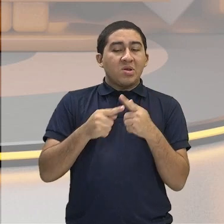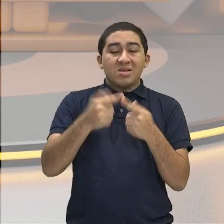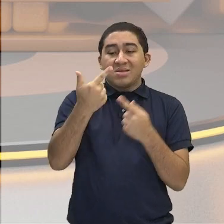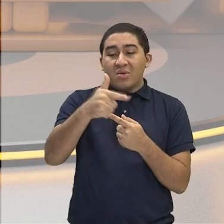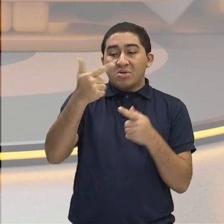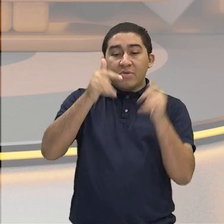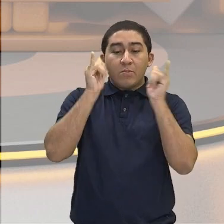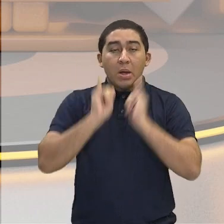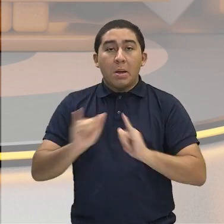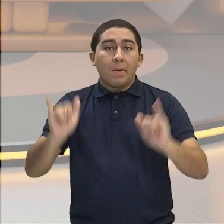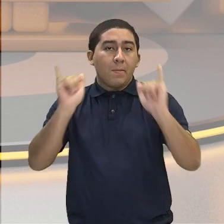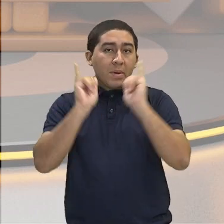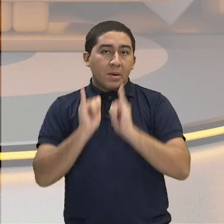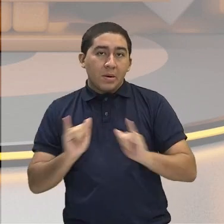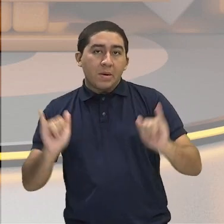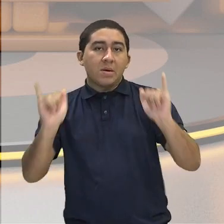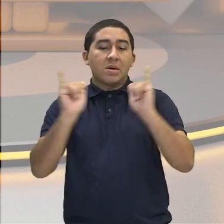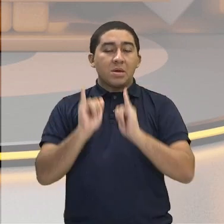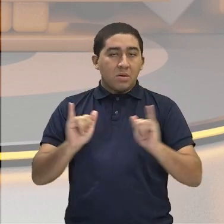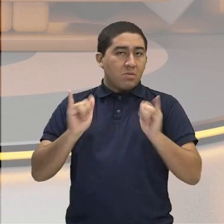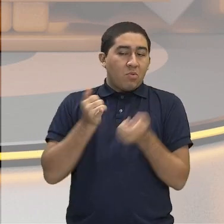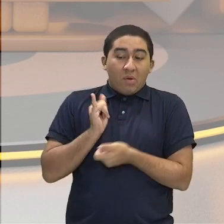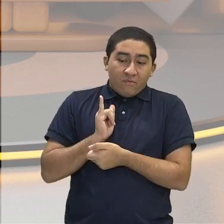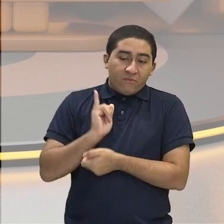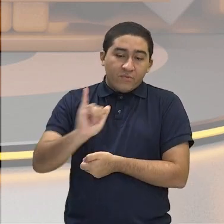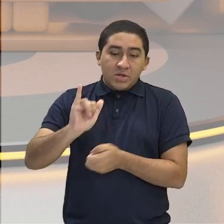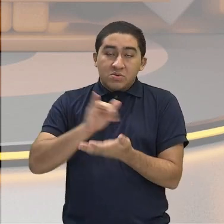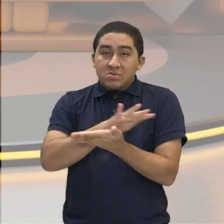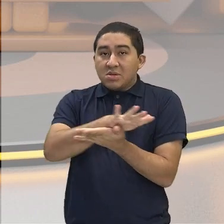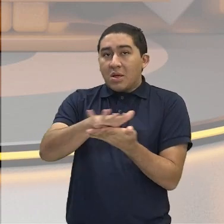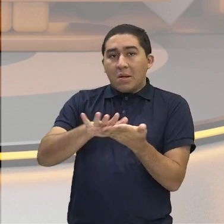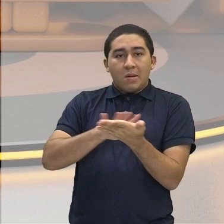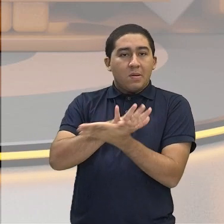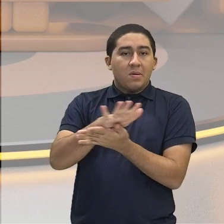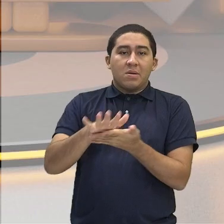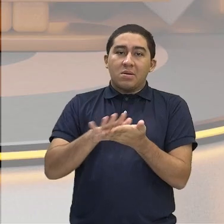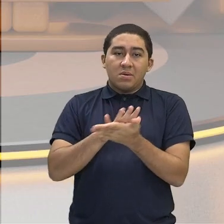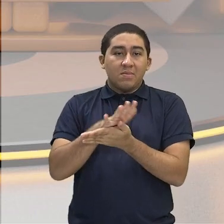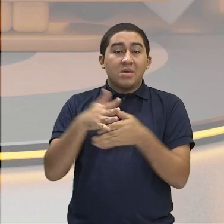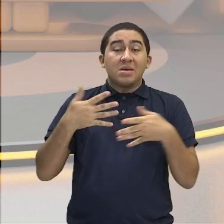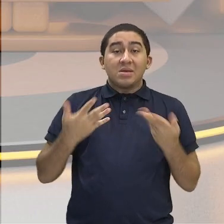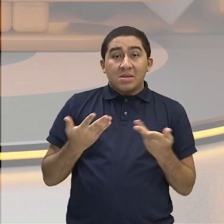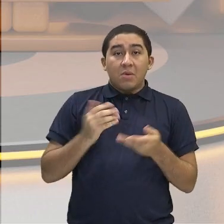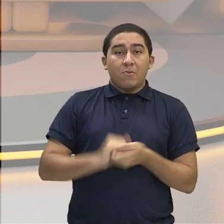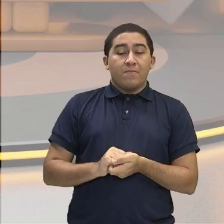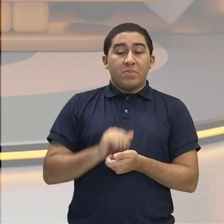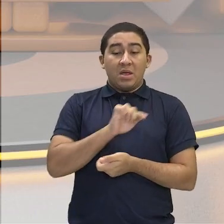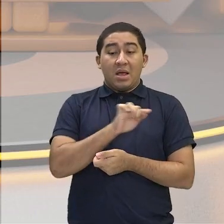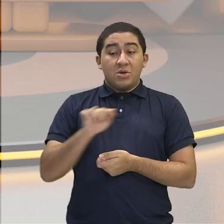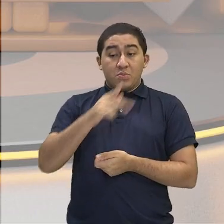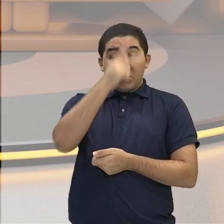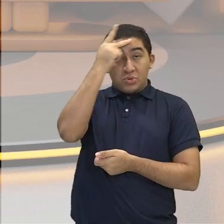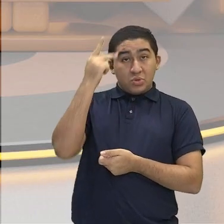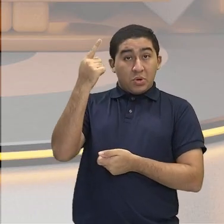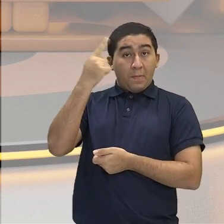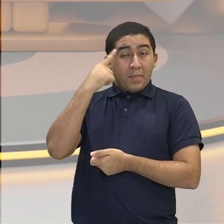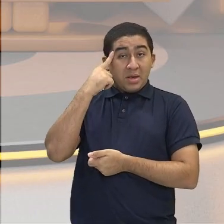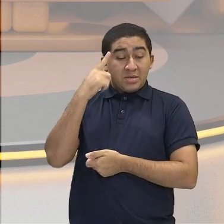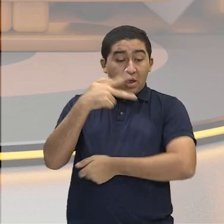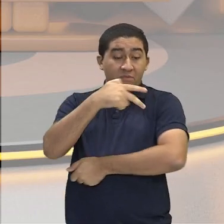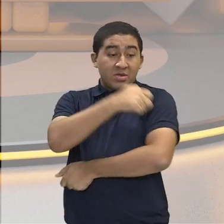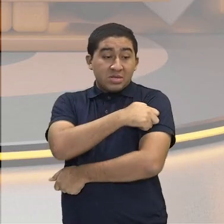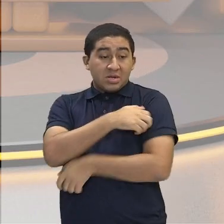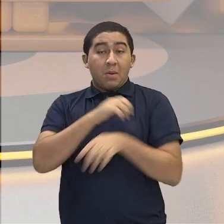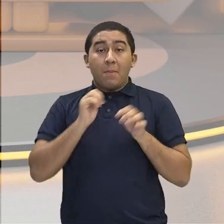de conscientização. Então, como eram os pobres que estavam recebendo a vacina, eles pensavam que aquela vacina poderia ocasionar